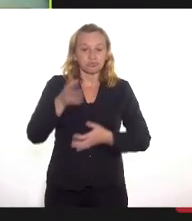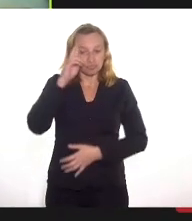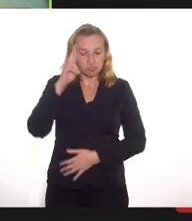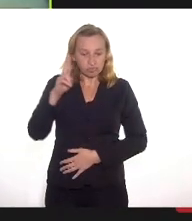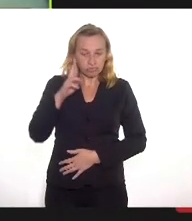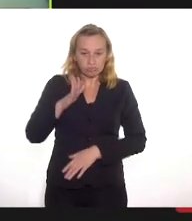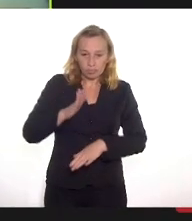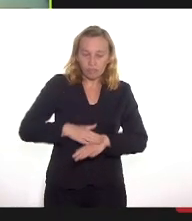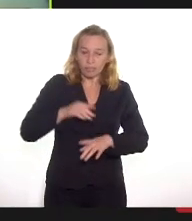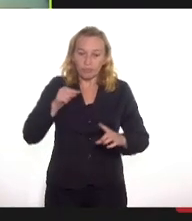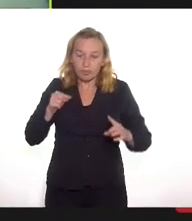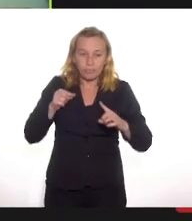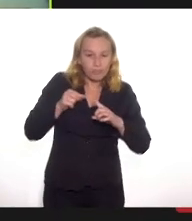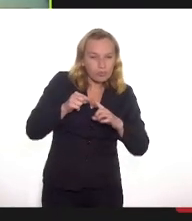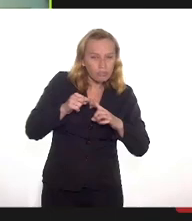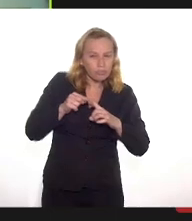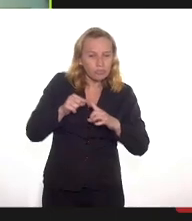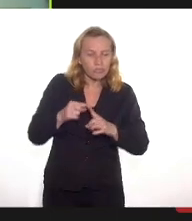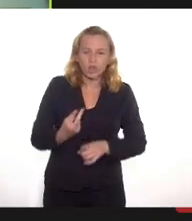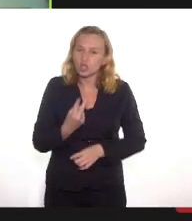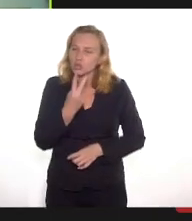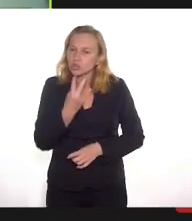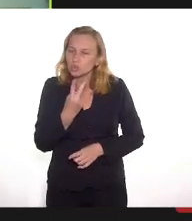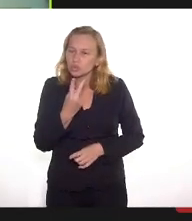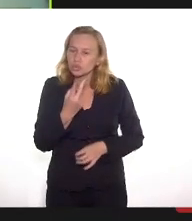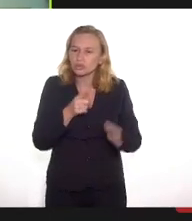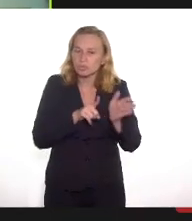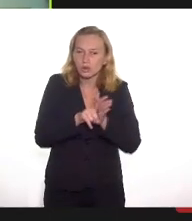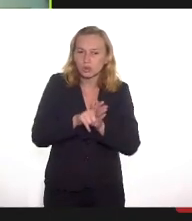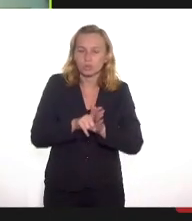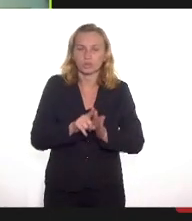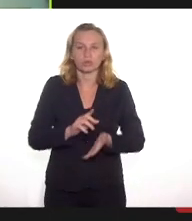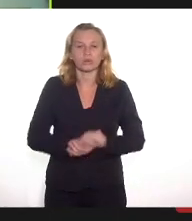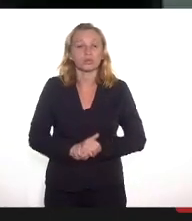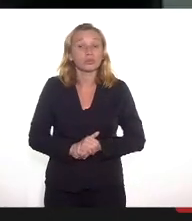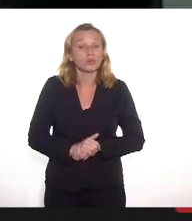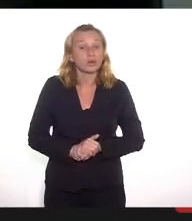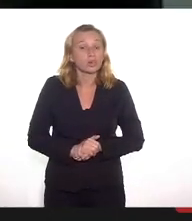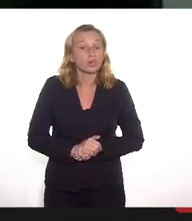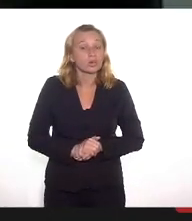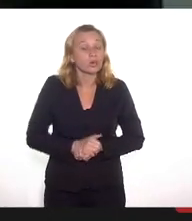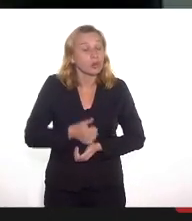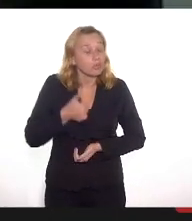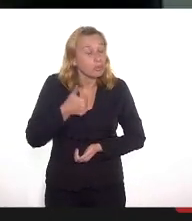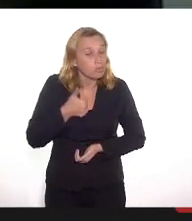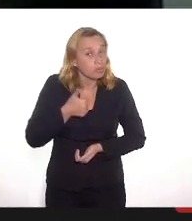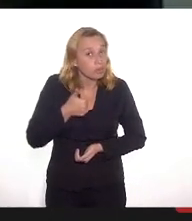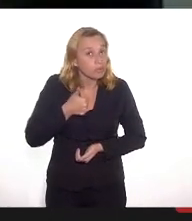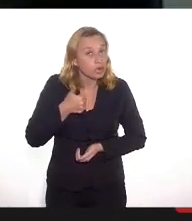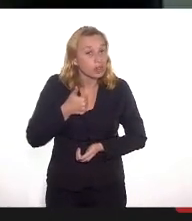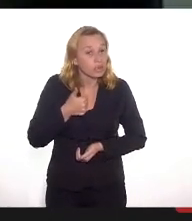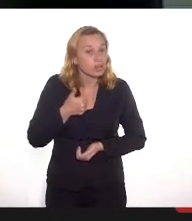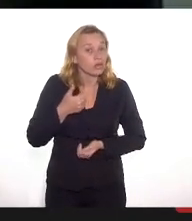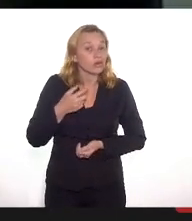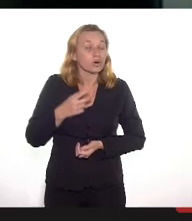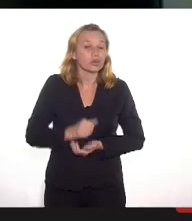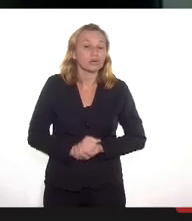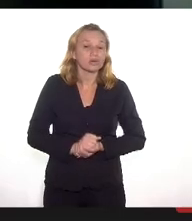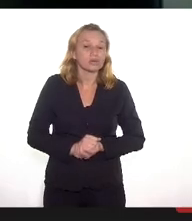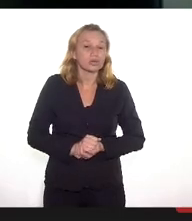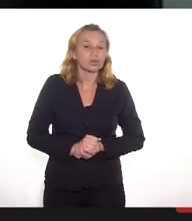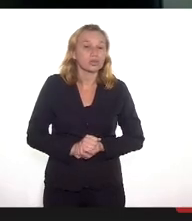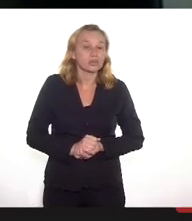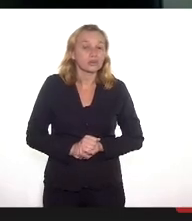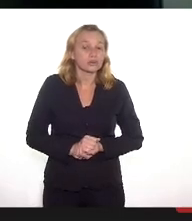isso fosse mais objetivo em Duas indagações né e a primeira é a questão trazida